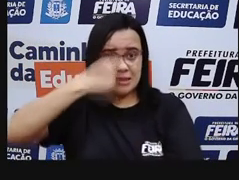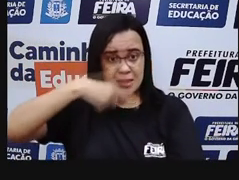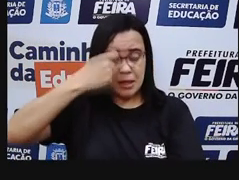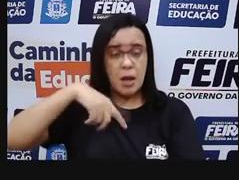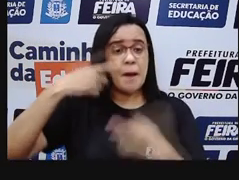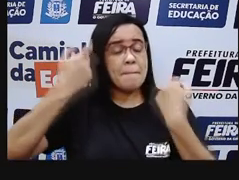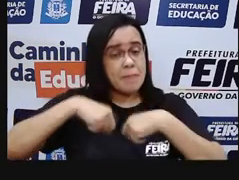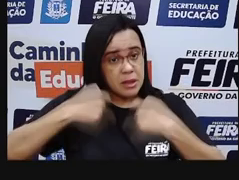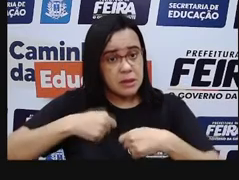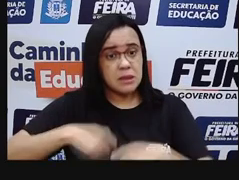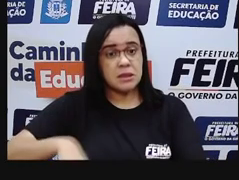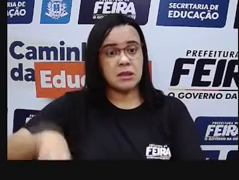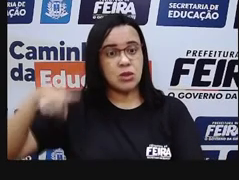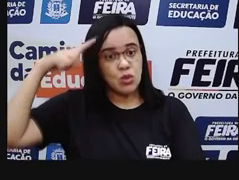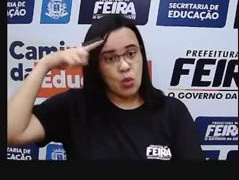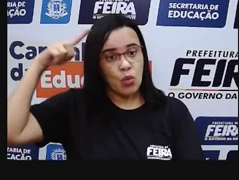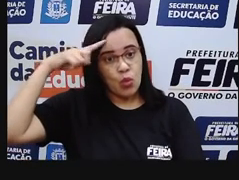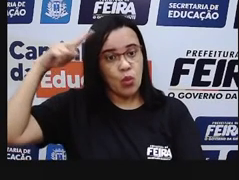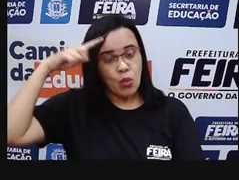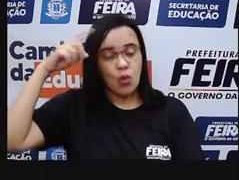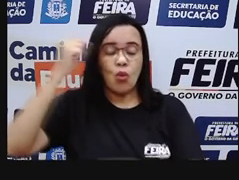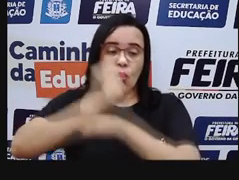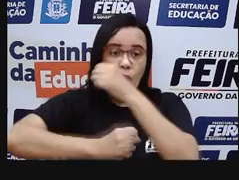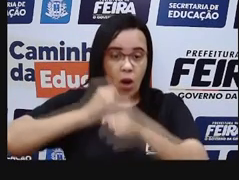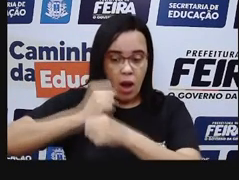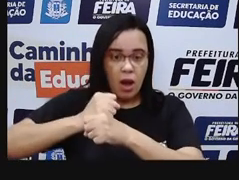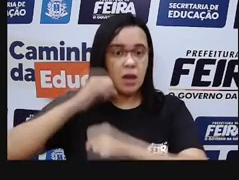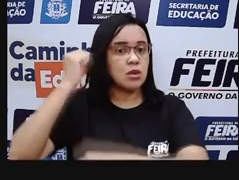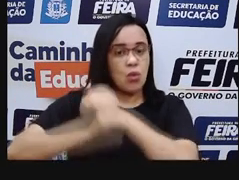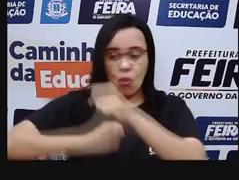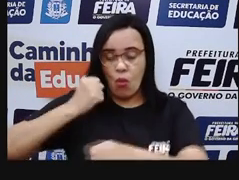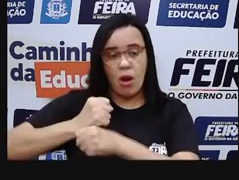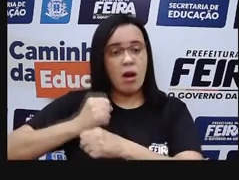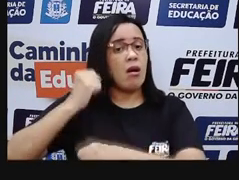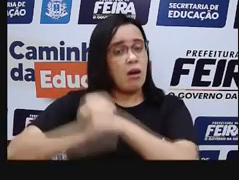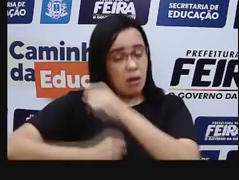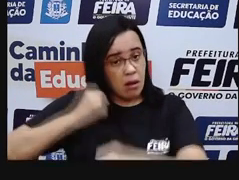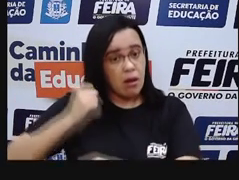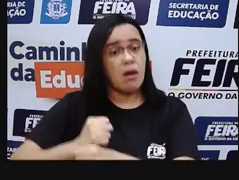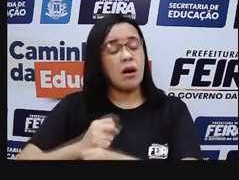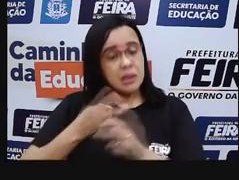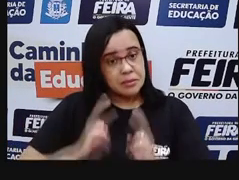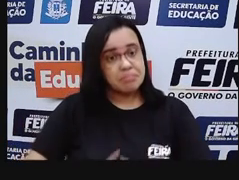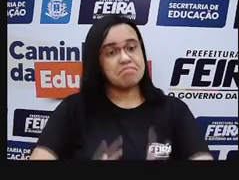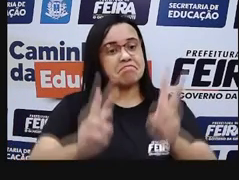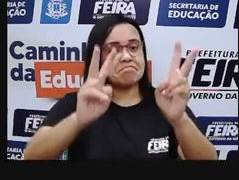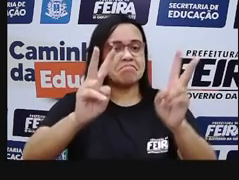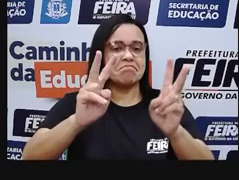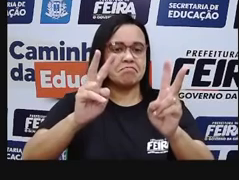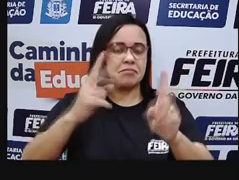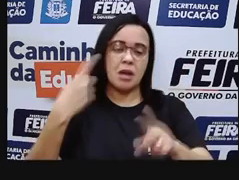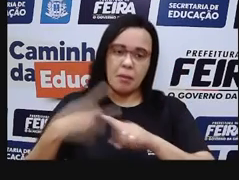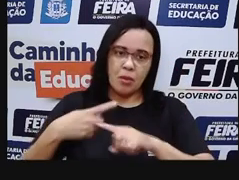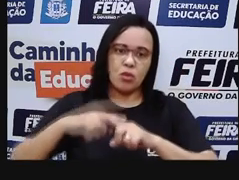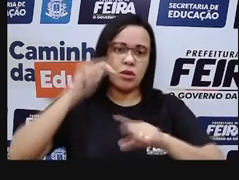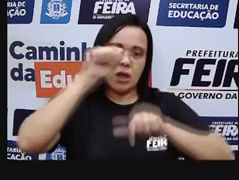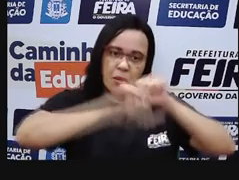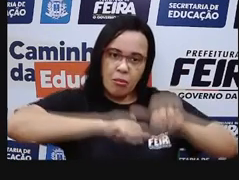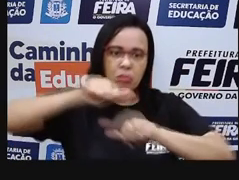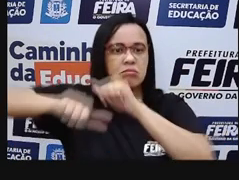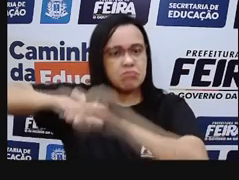né é a gente percebe notificações desses antígenos então a gente possa Tenente produzir uma vacina